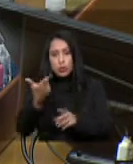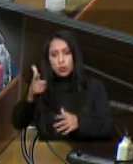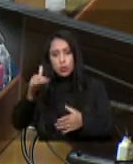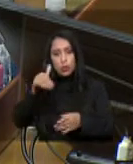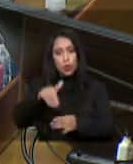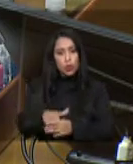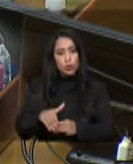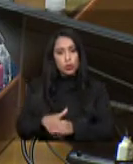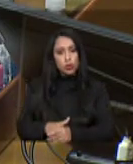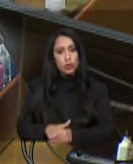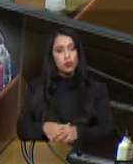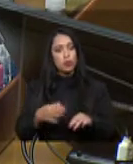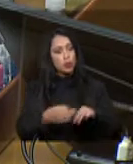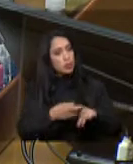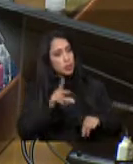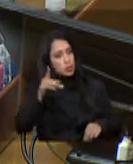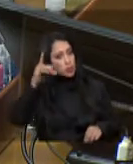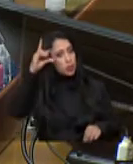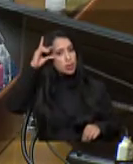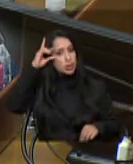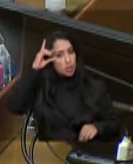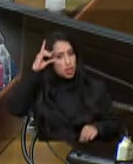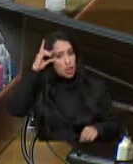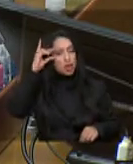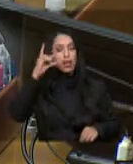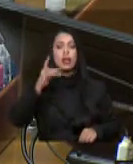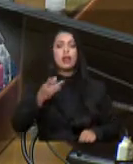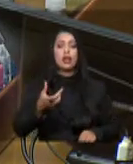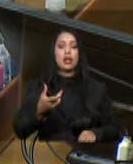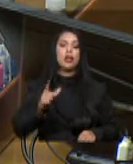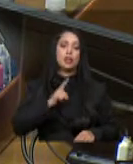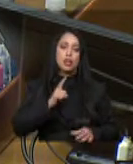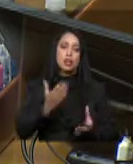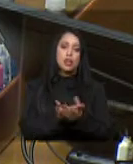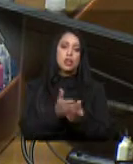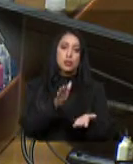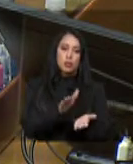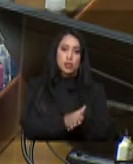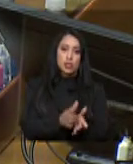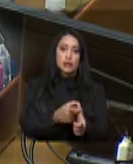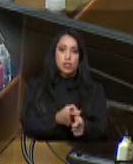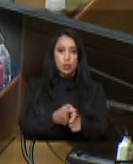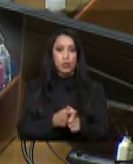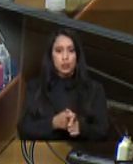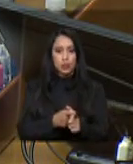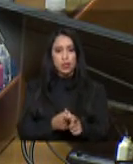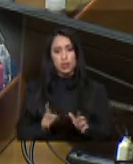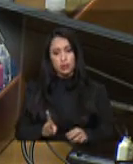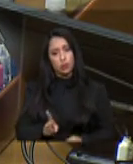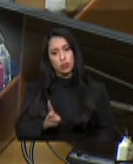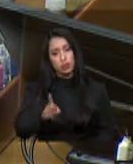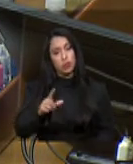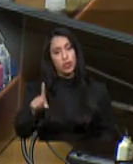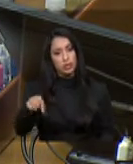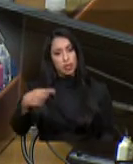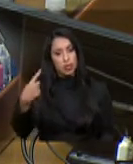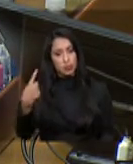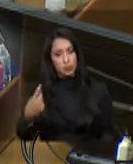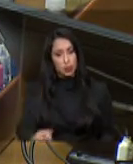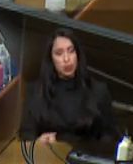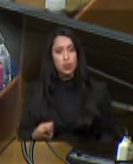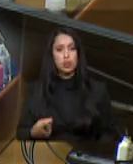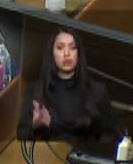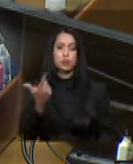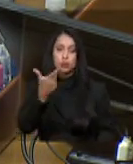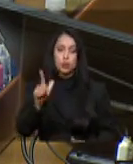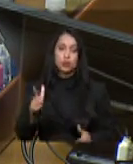está o ministro André, e como certamente esse processo haverá de ser suspenso e haverá de continuar, os nossos